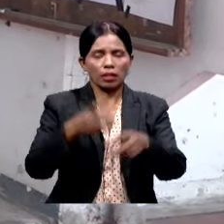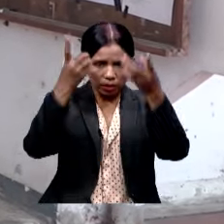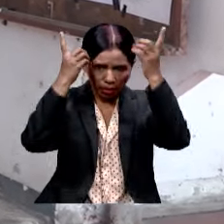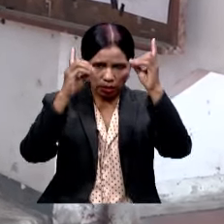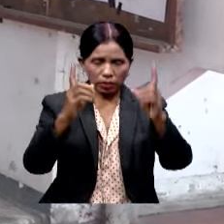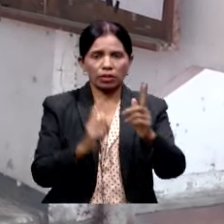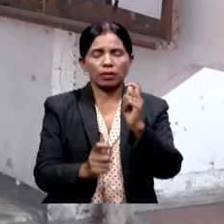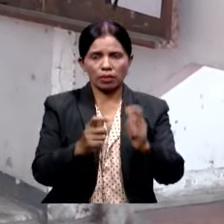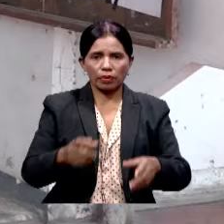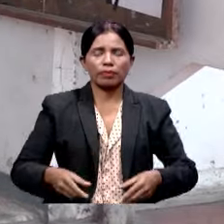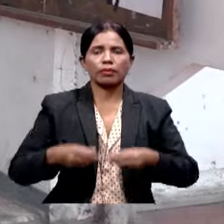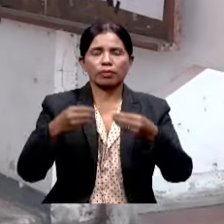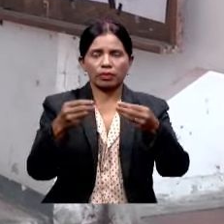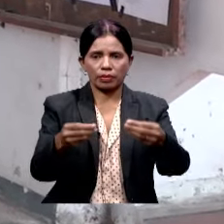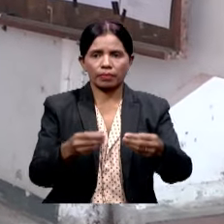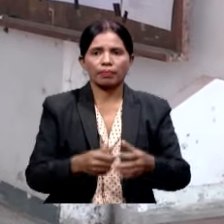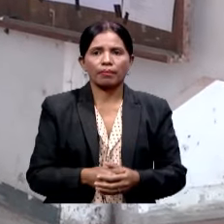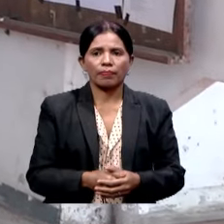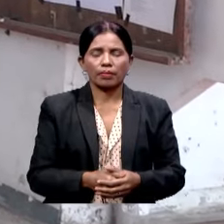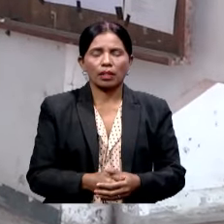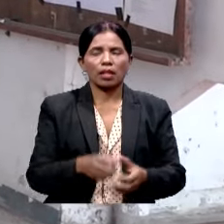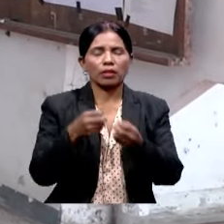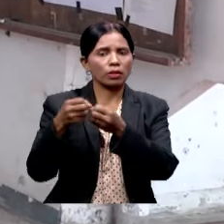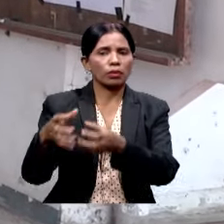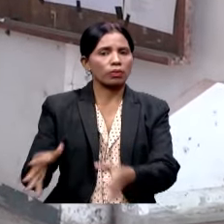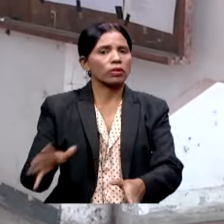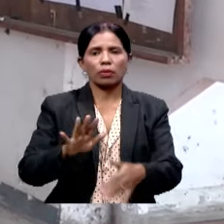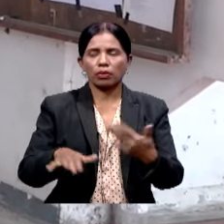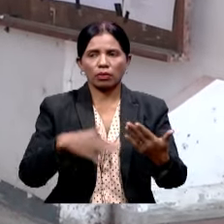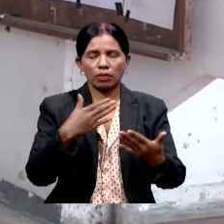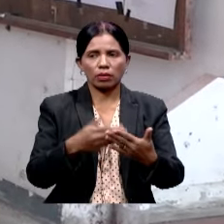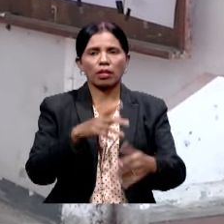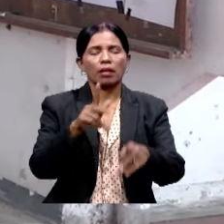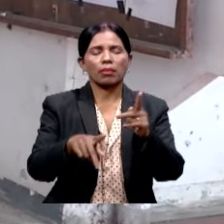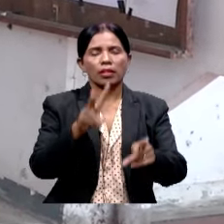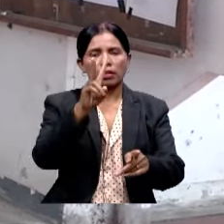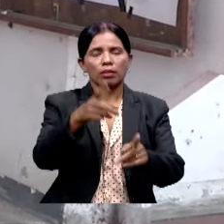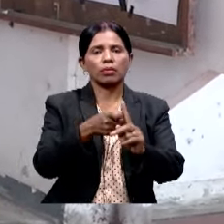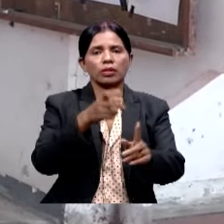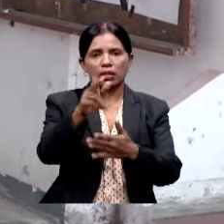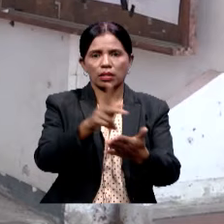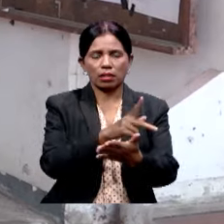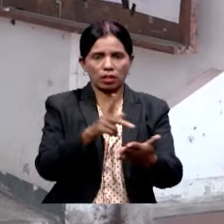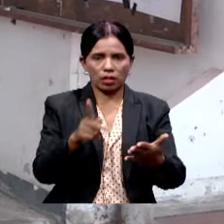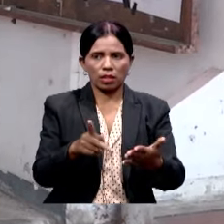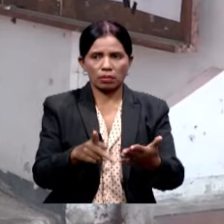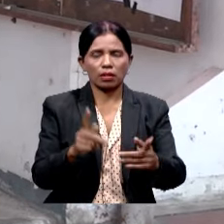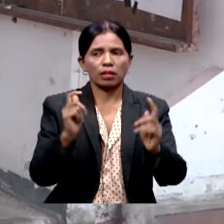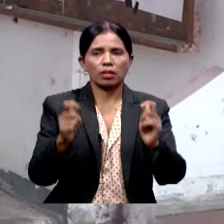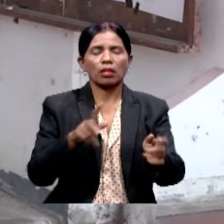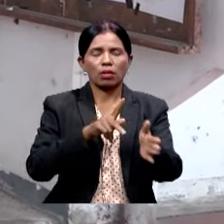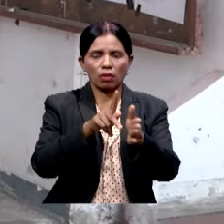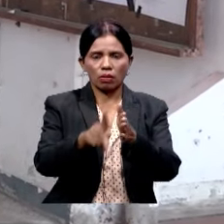duni. Decisão tribunal sai duni absolve total. Arguido na enrua husi crime, tentativa